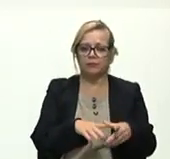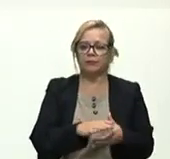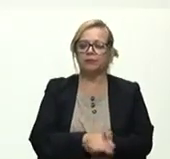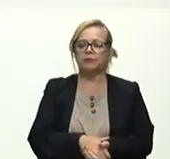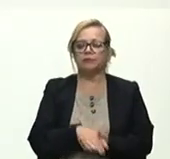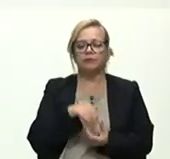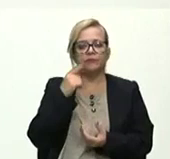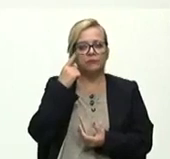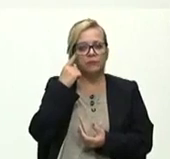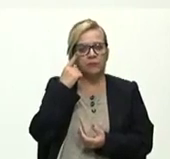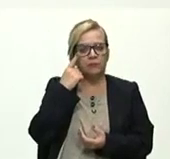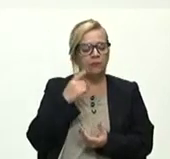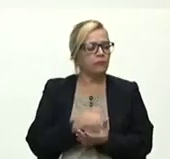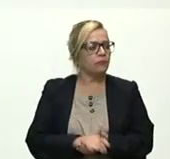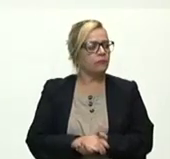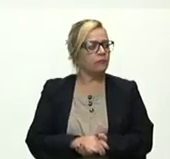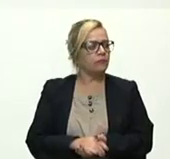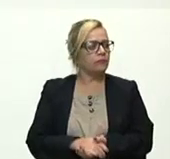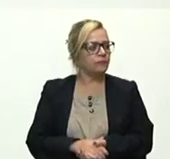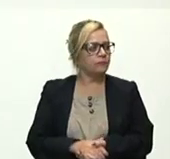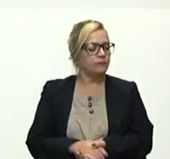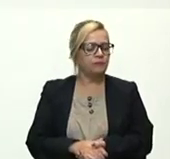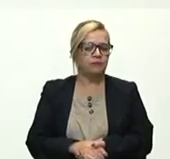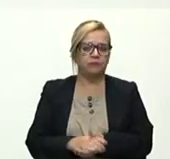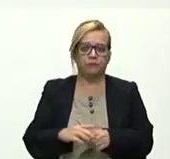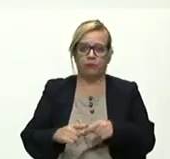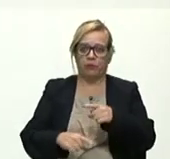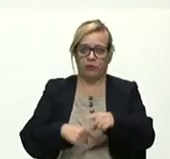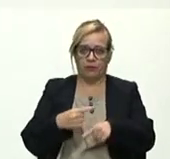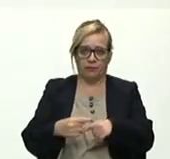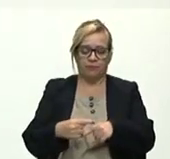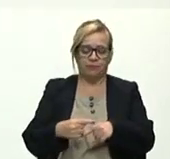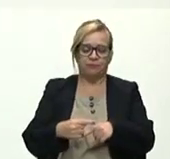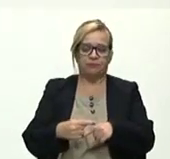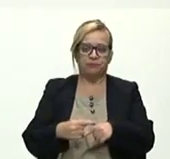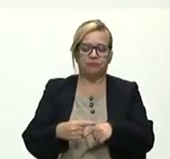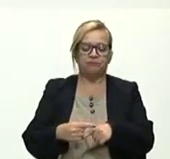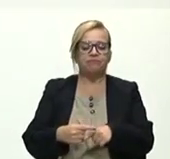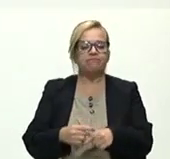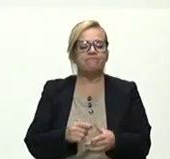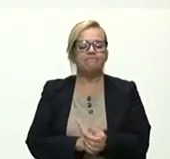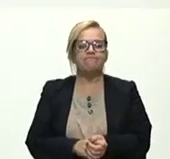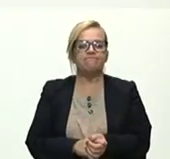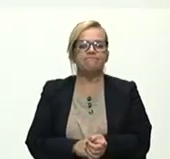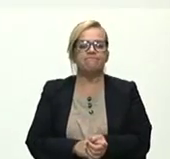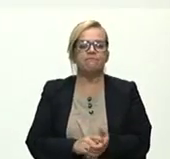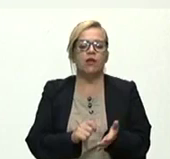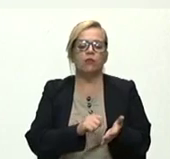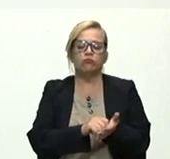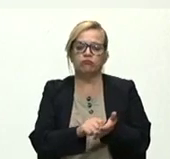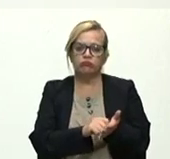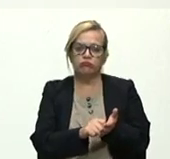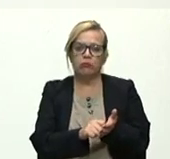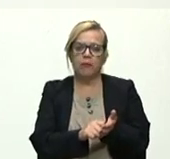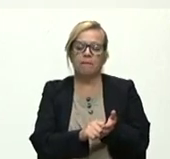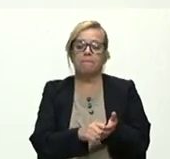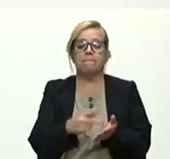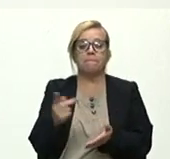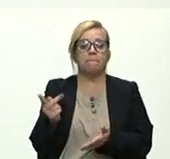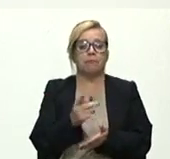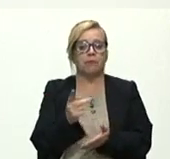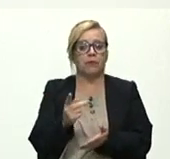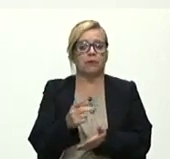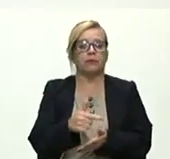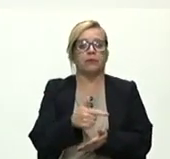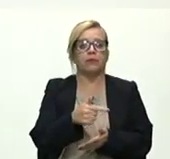calculadora. Então, depois de ter feito isso, nós devemos registrar os pares ordenados na memória. Então,